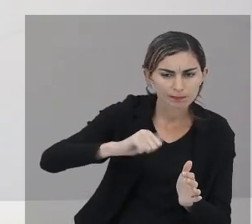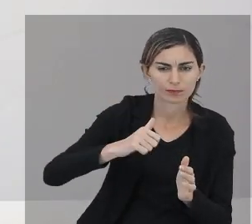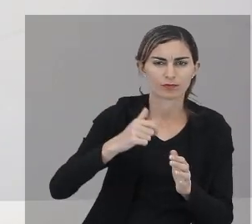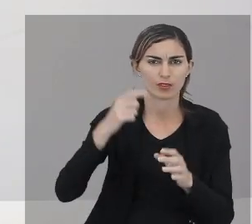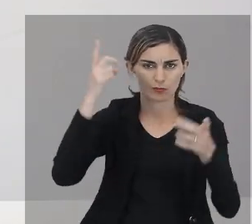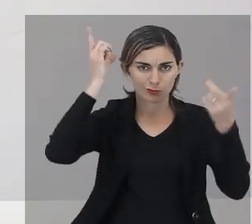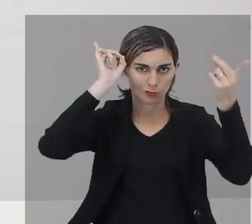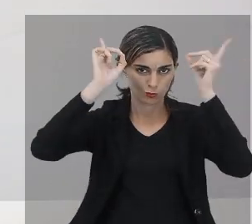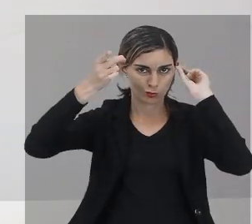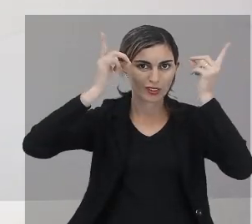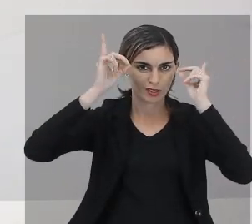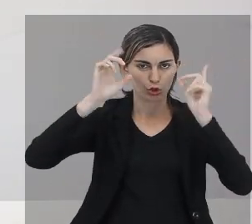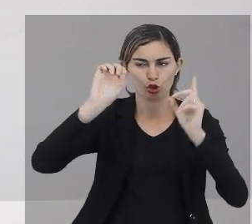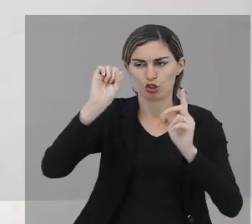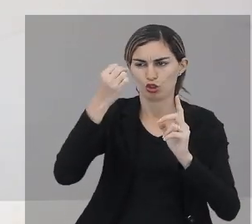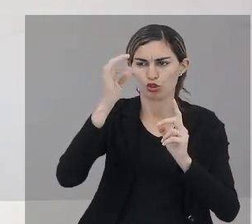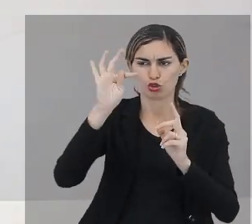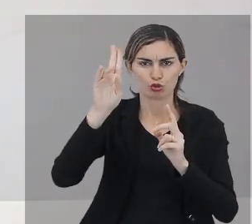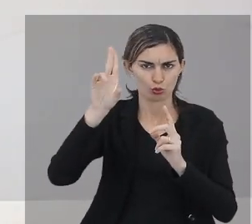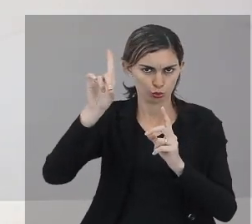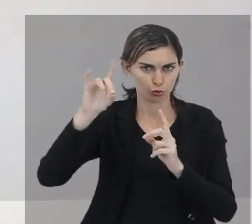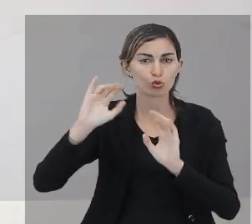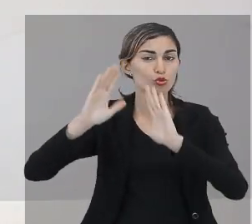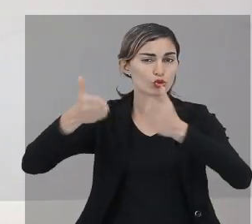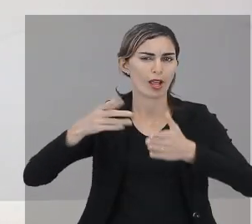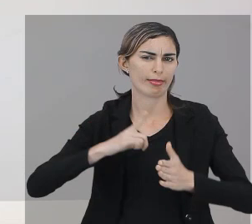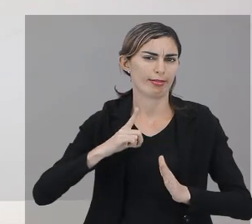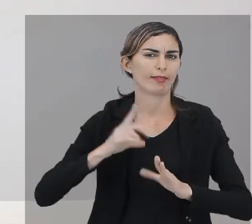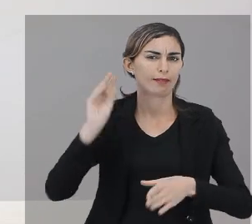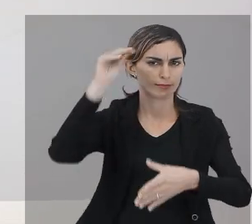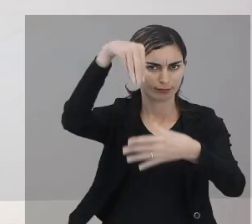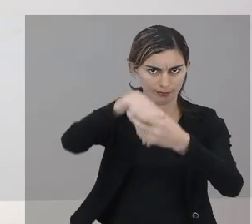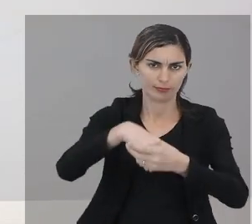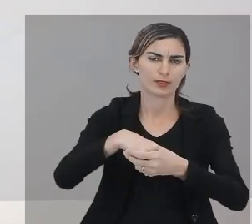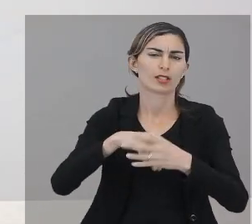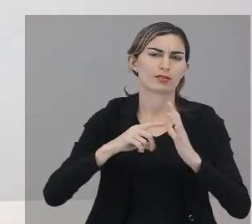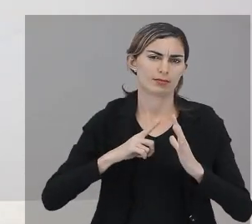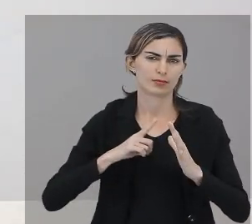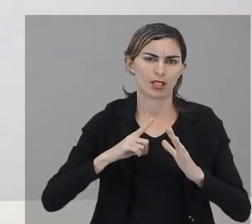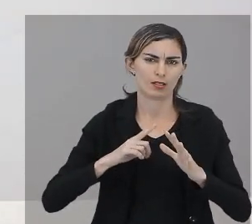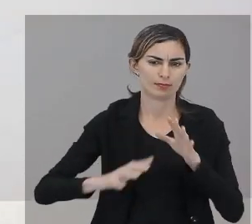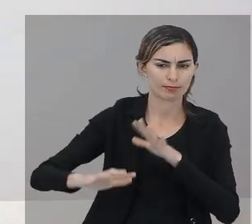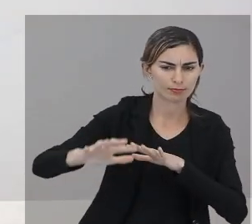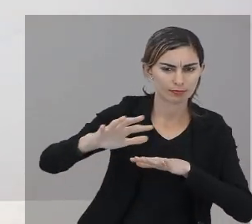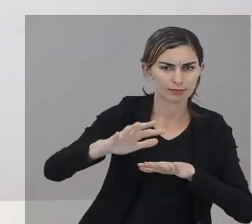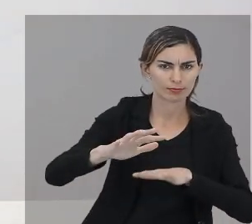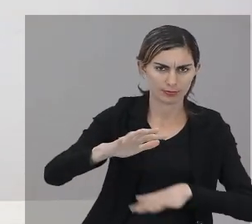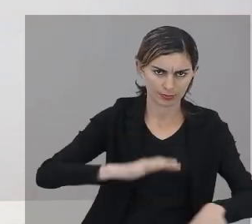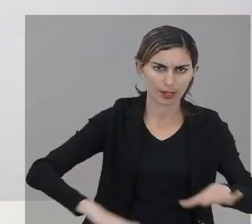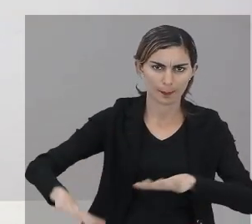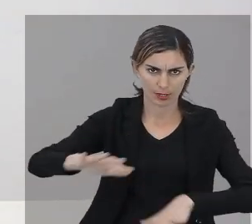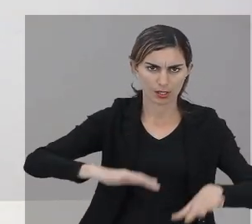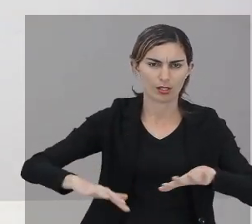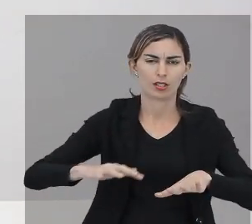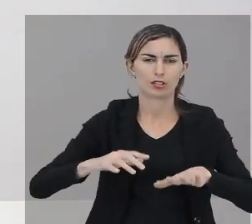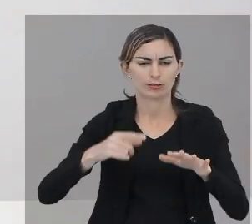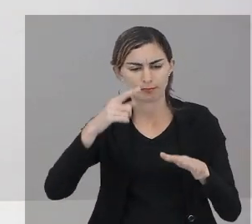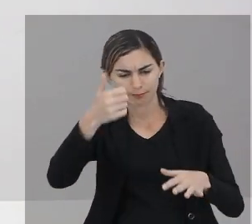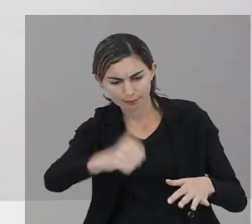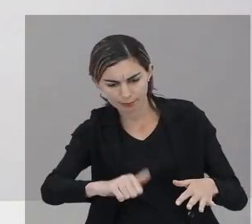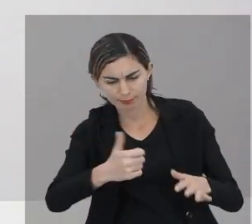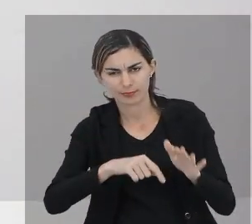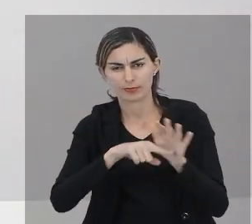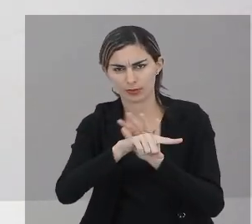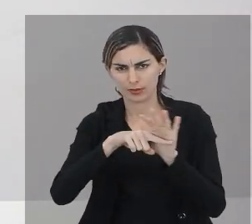nossa aplicação. O Android Studio ele já tem um ambiente de desenvolvimento, um ambiente já criado